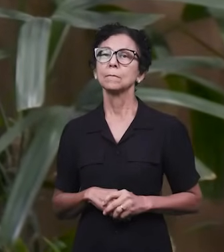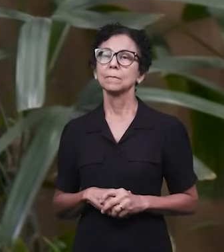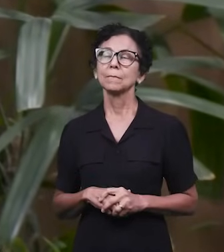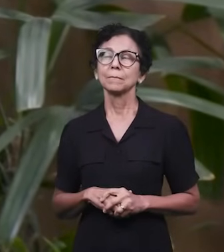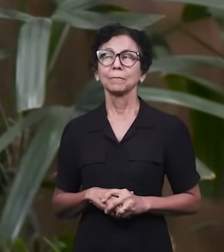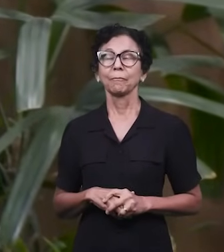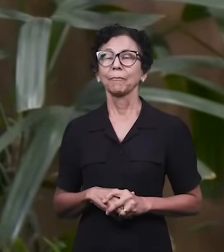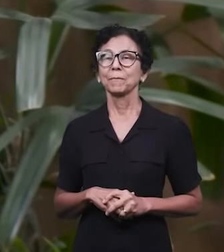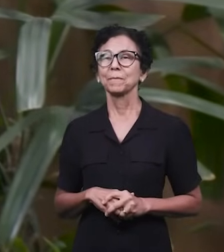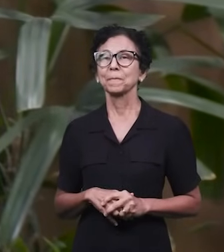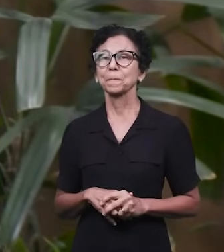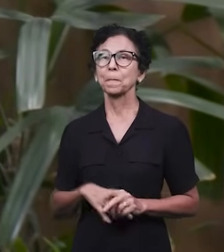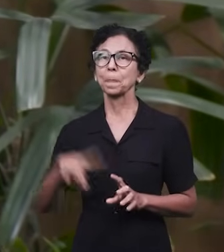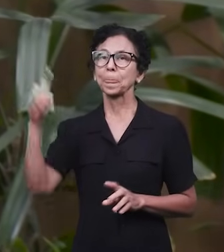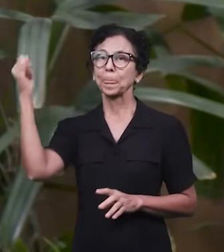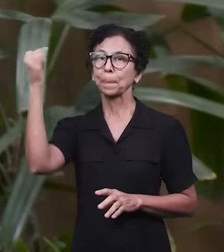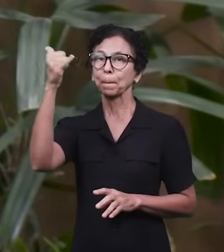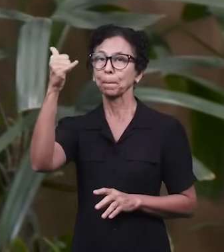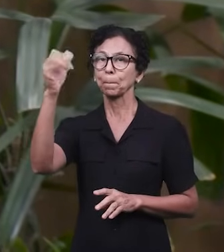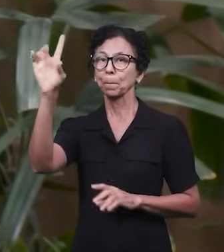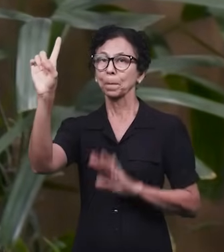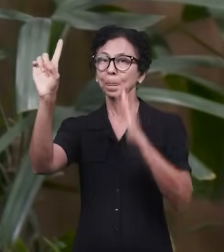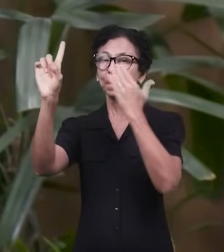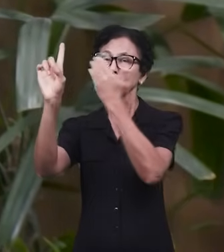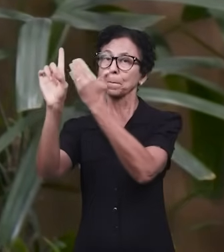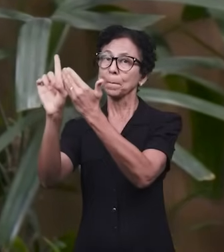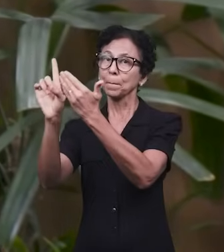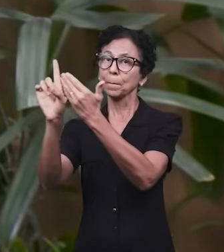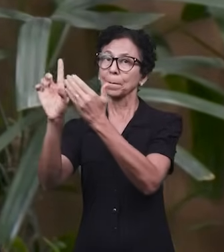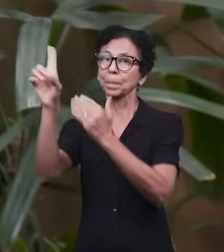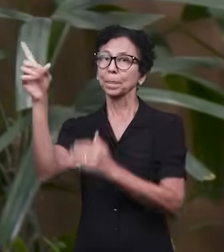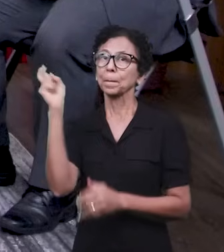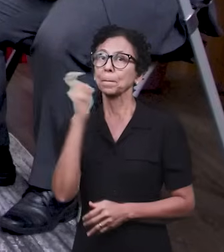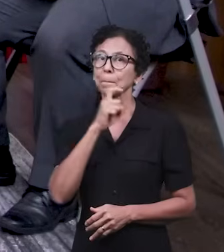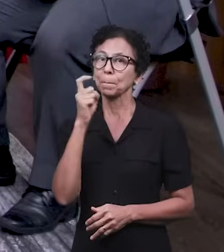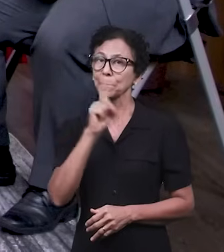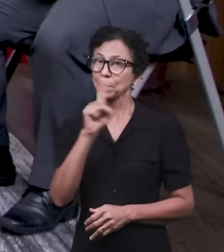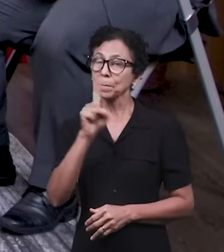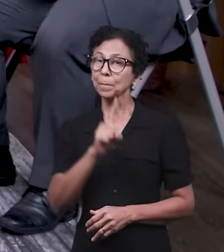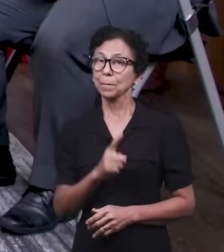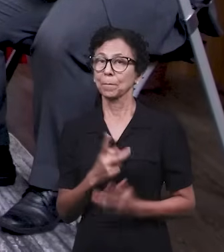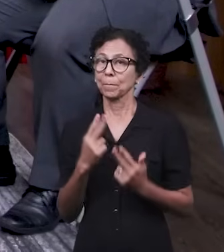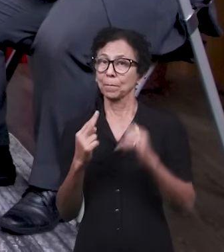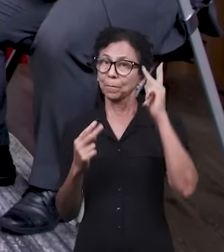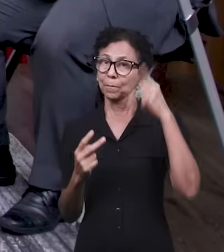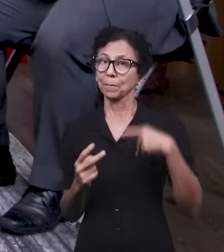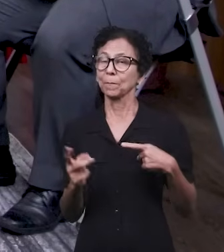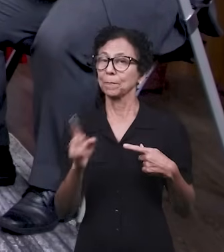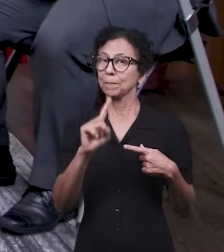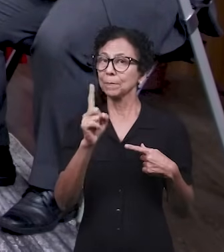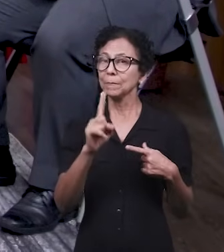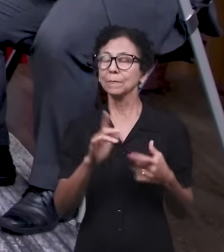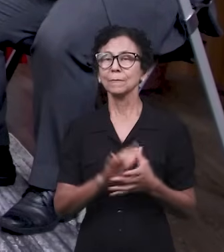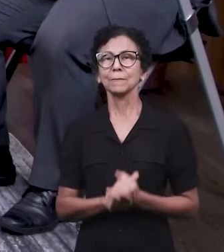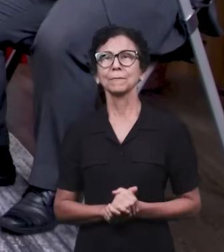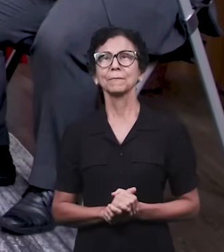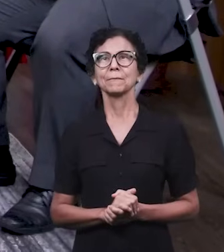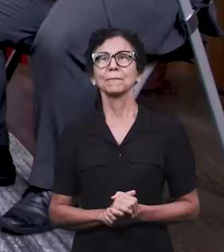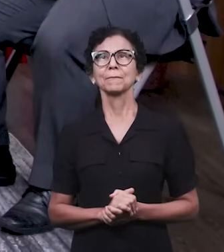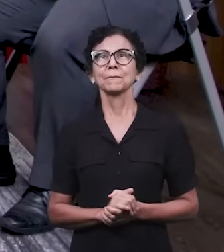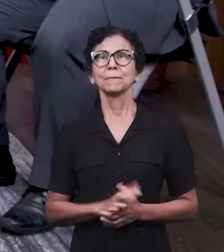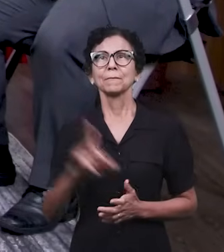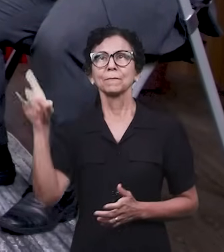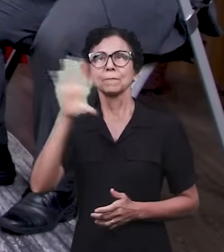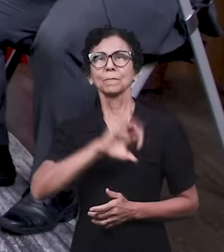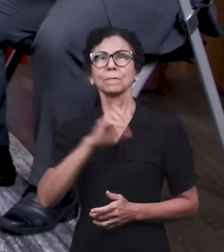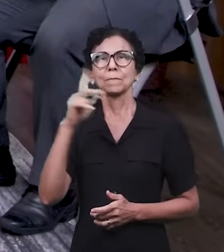E Deus, ele não é homem para mentir. Ele vai cumprir. O amor de Deus é a causa de nós não sermos consumidos, né? Não?